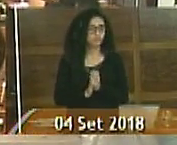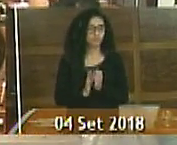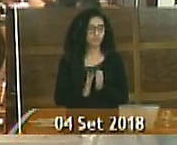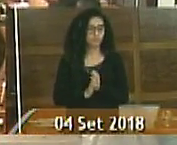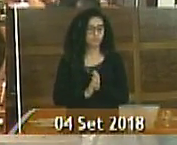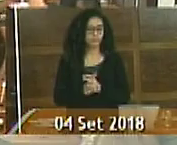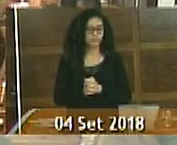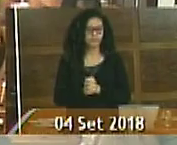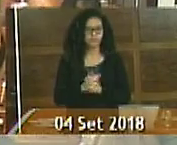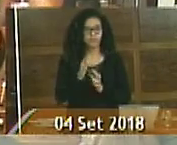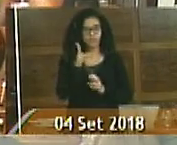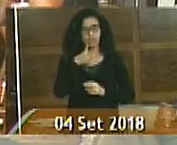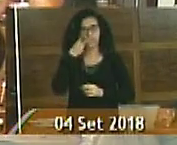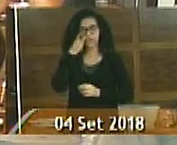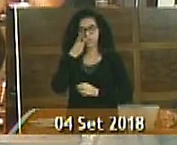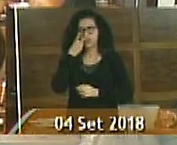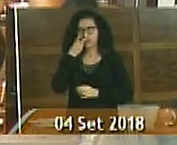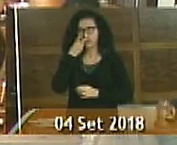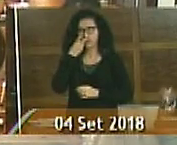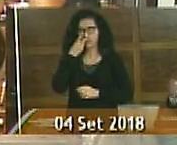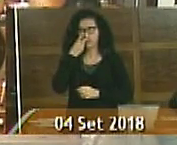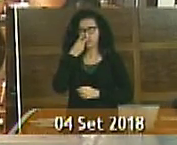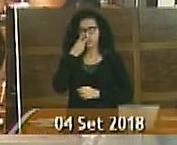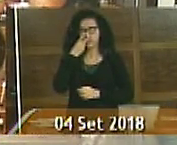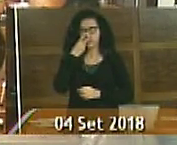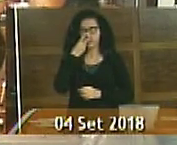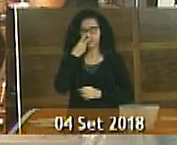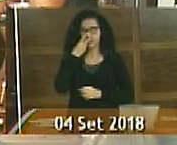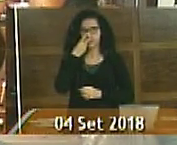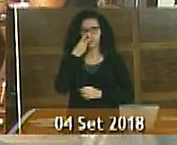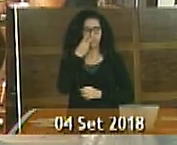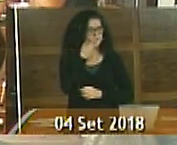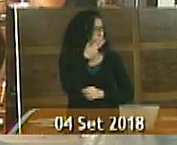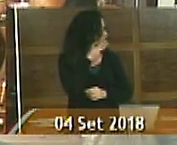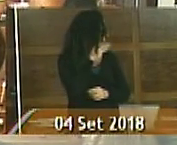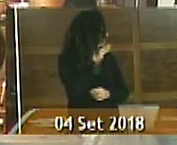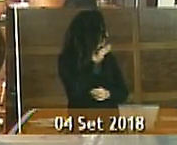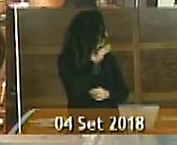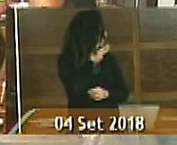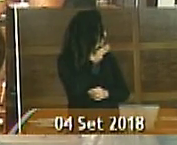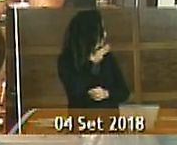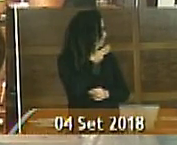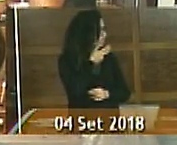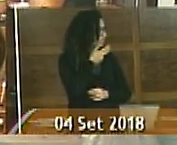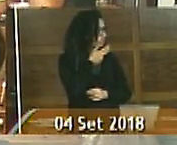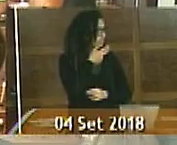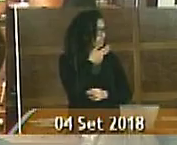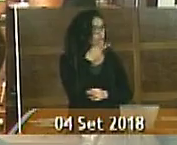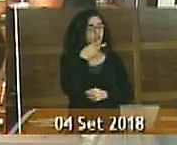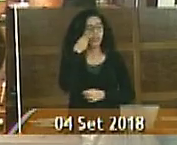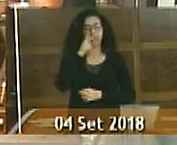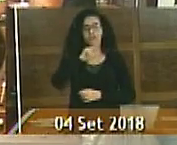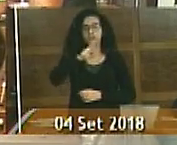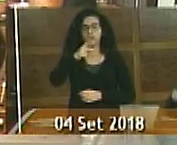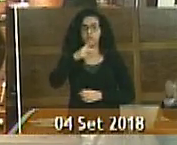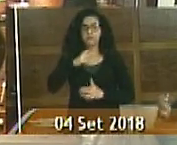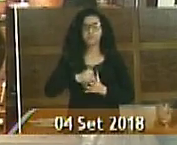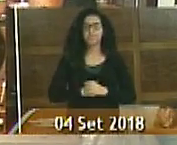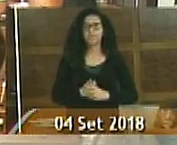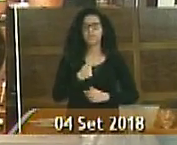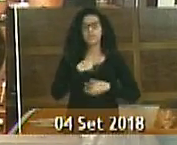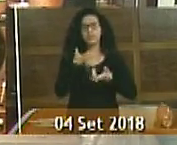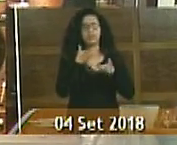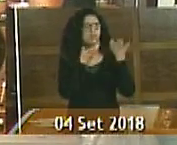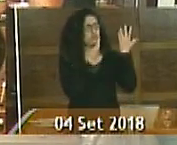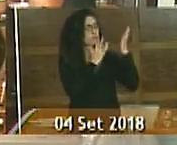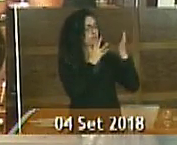Senhor presidente, quero aqui parabenizar o comandante Jairo, acompanho essa luta há bastante tempo do comandante, indo